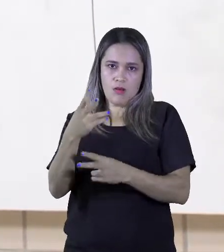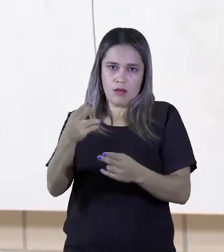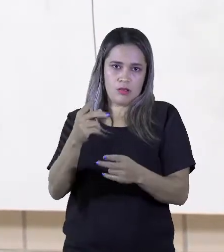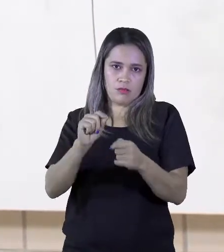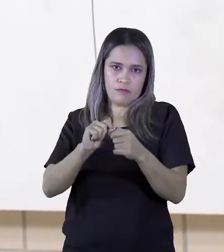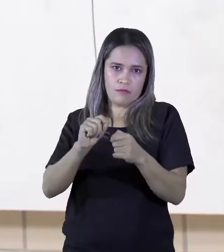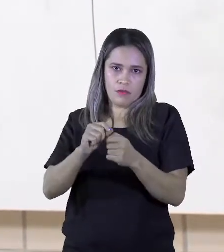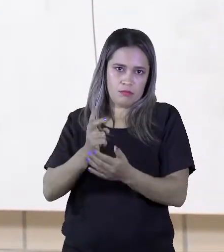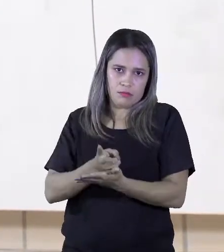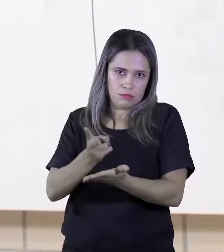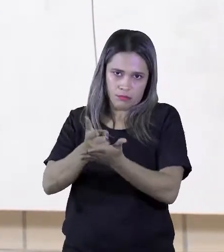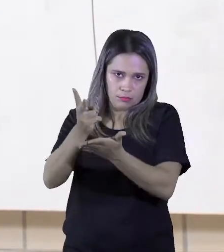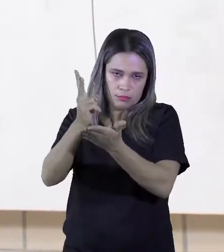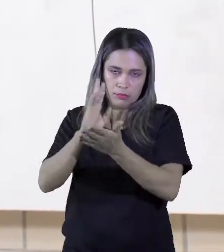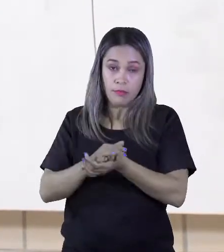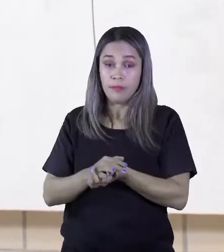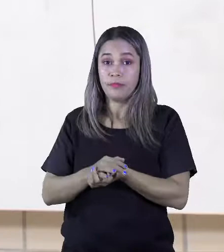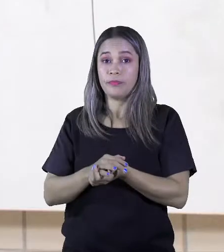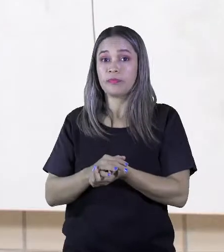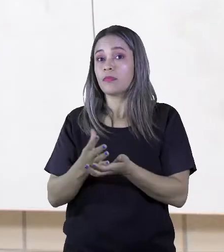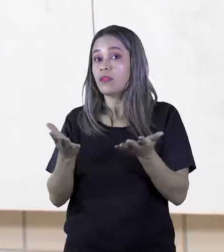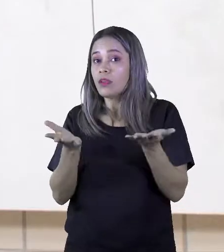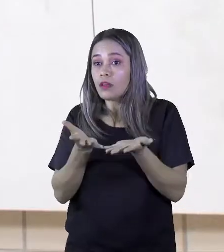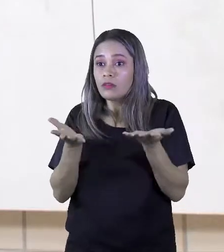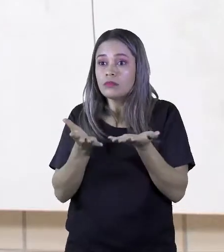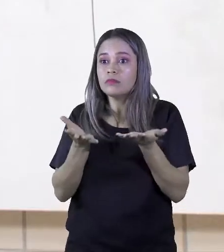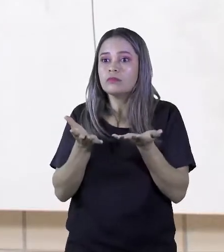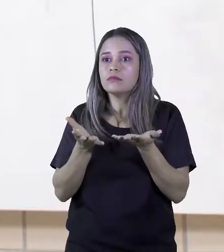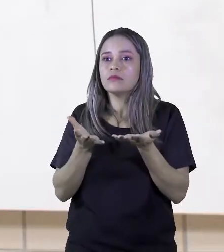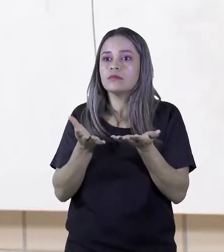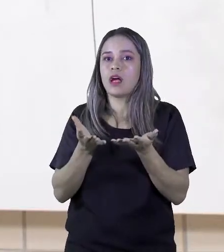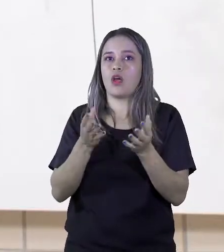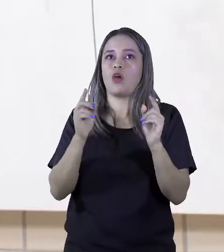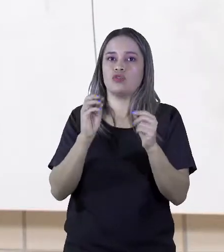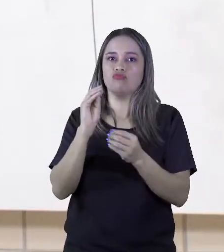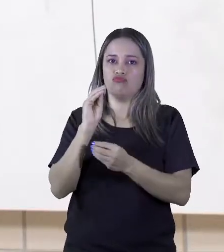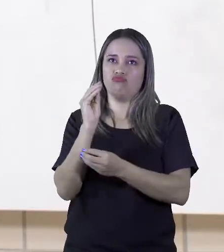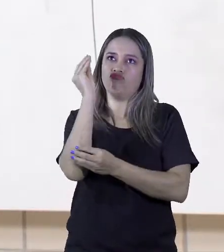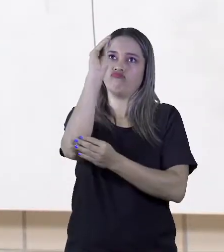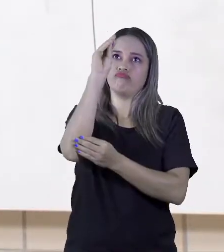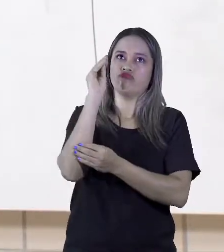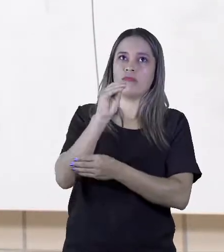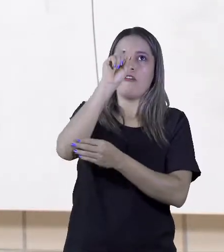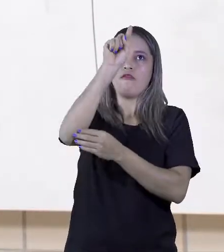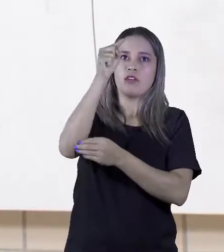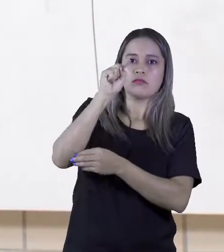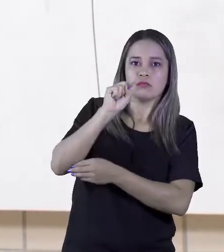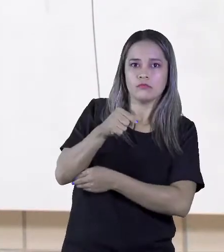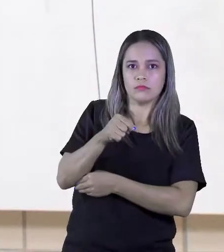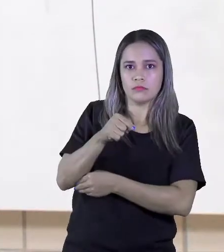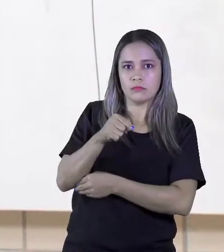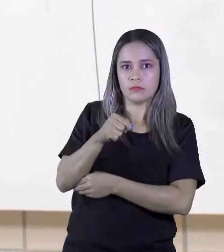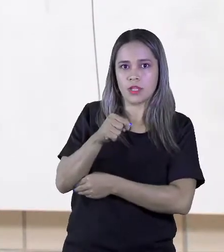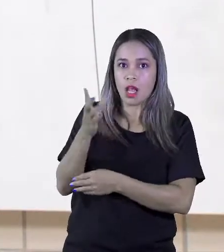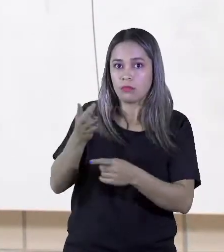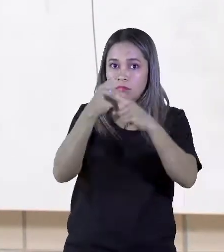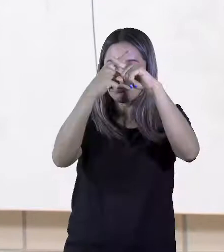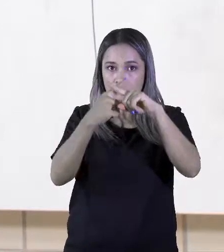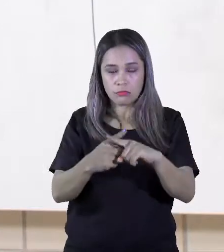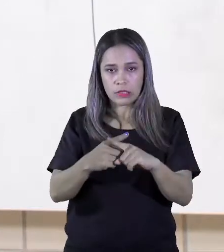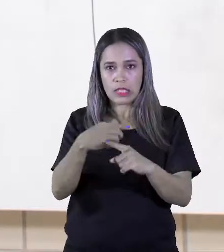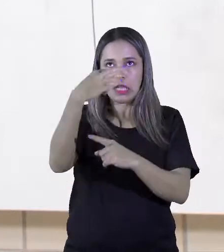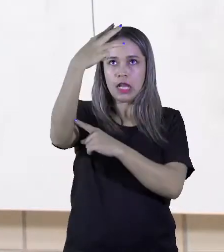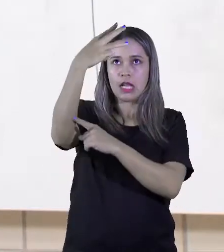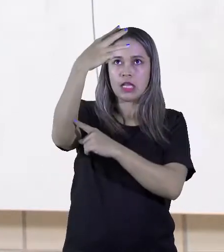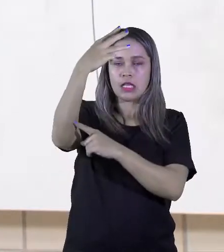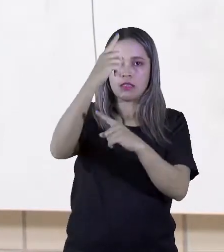tivesse. Agora, a gente colocou aqui vírgula abaixo de vírgula, ok? Vamos multiplicar. 3